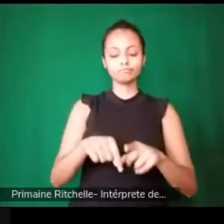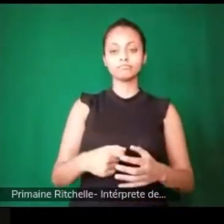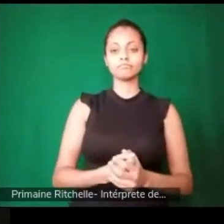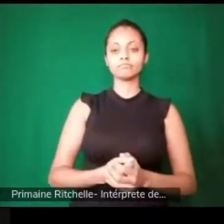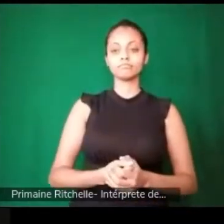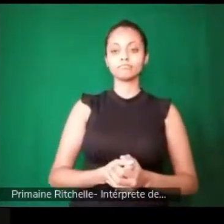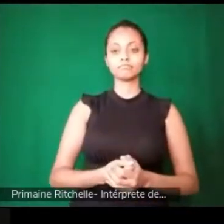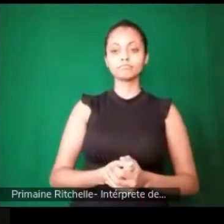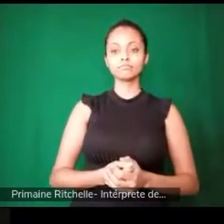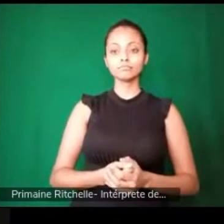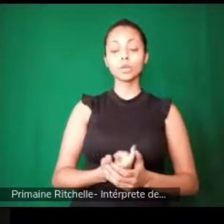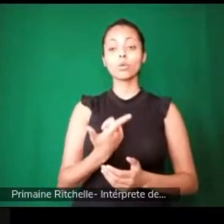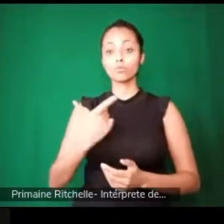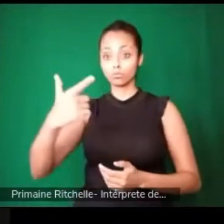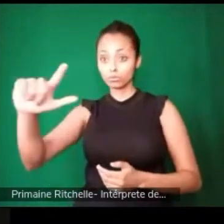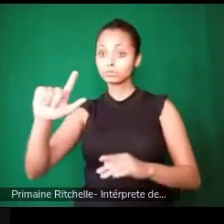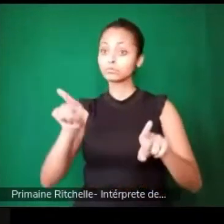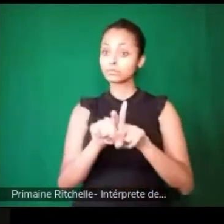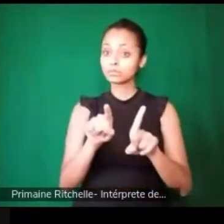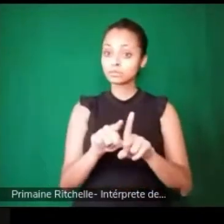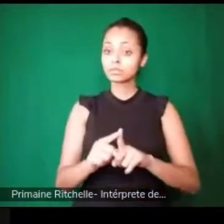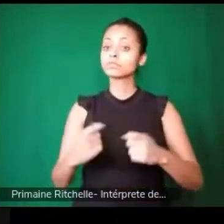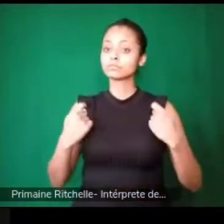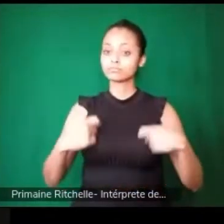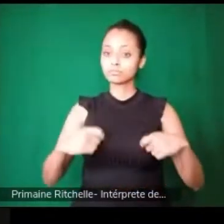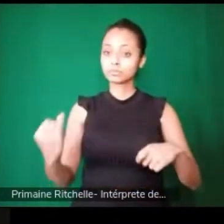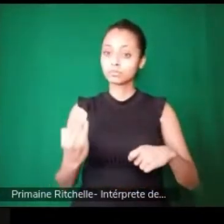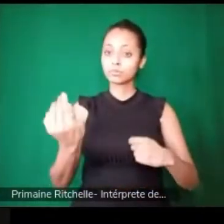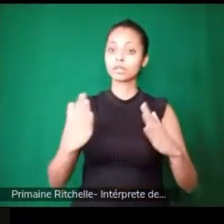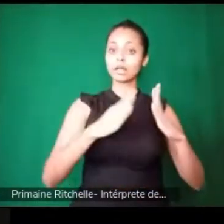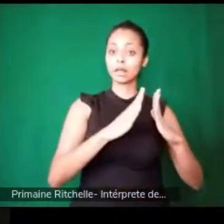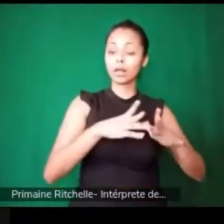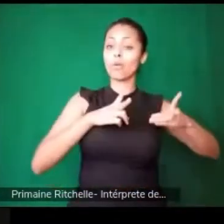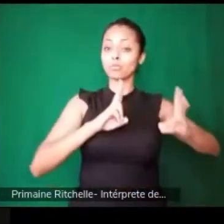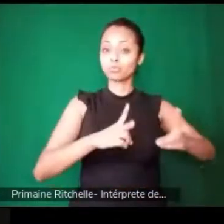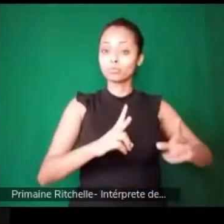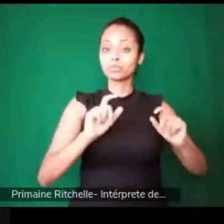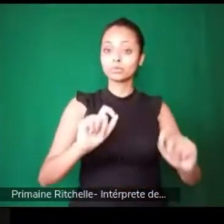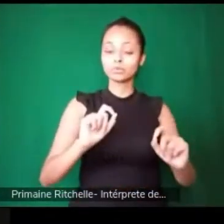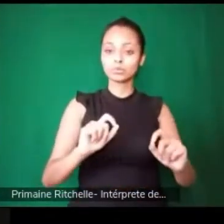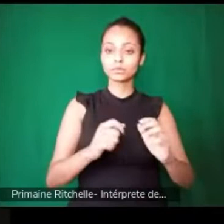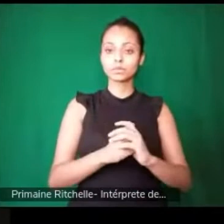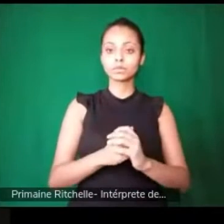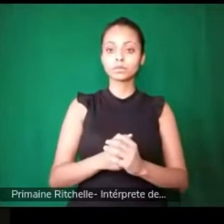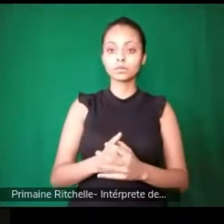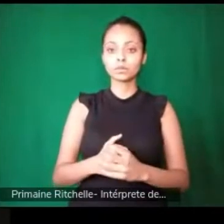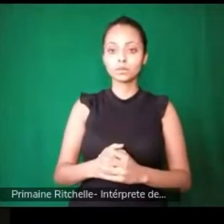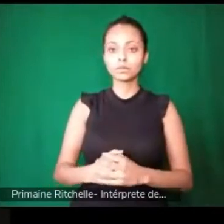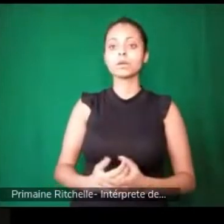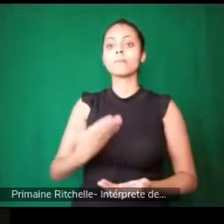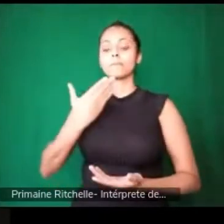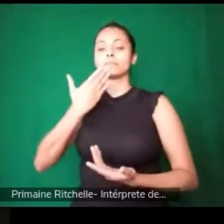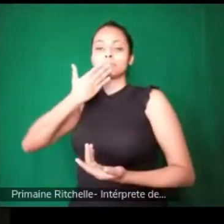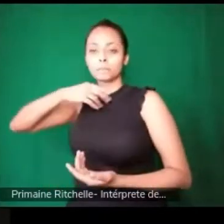A outra condição que é necessário que os servidores permaneçam em trabalho remoto é a condição de pais, padrastos,